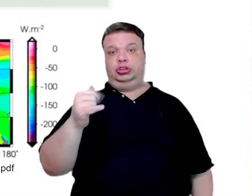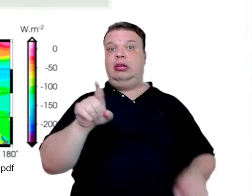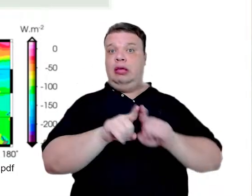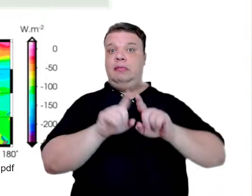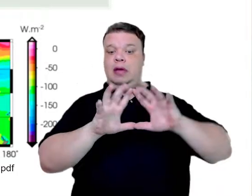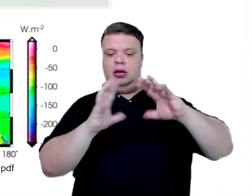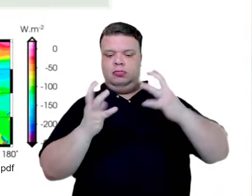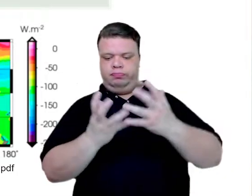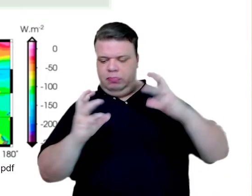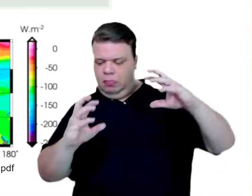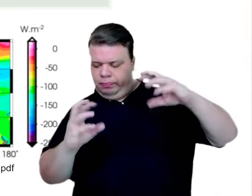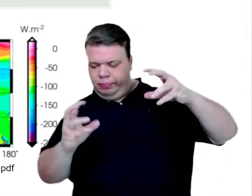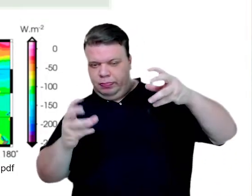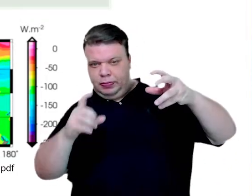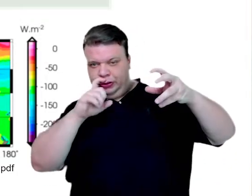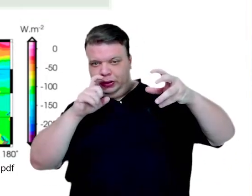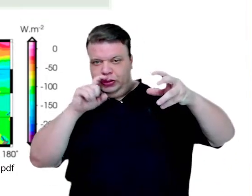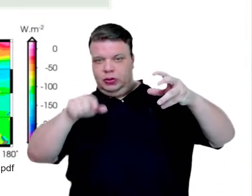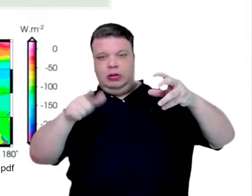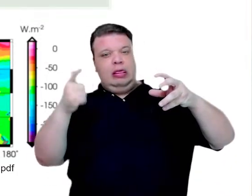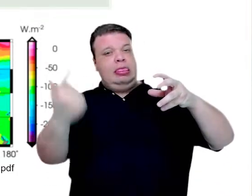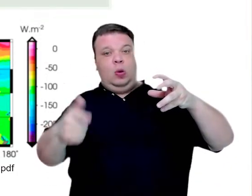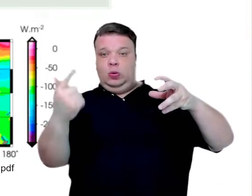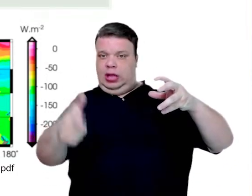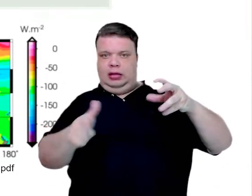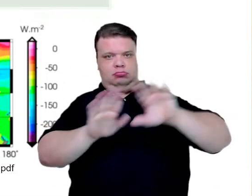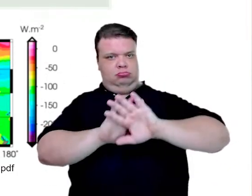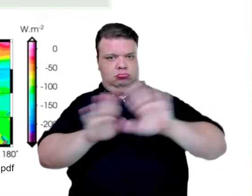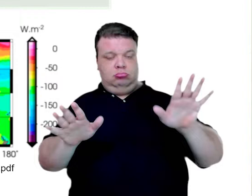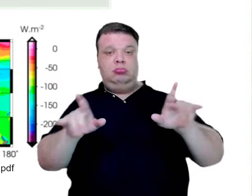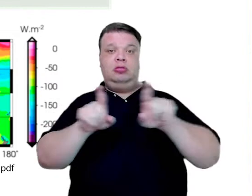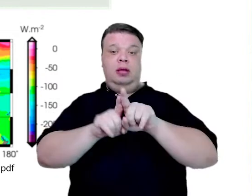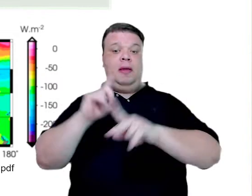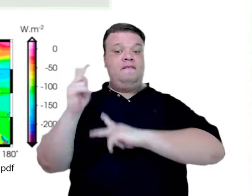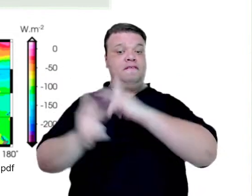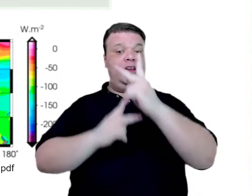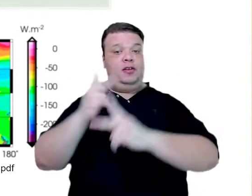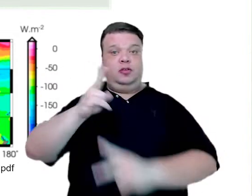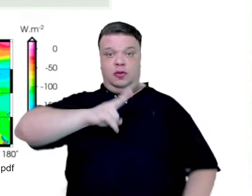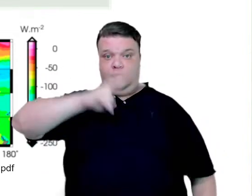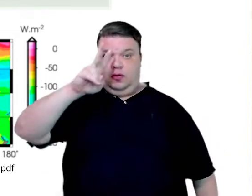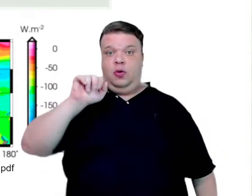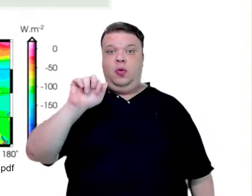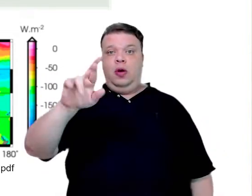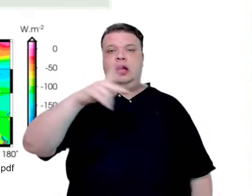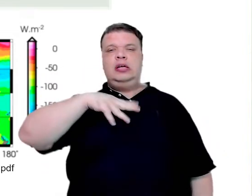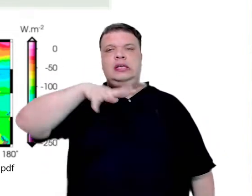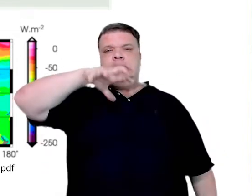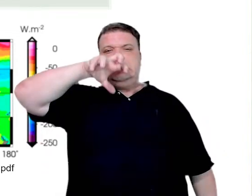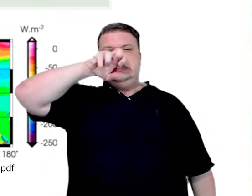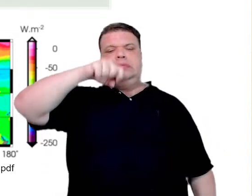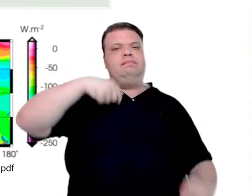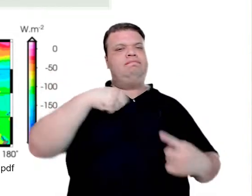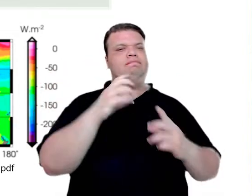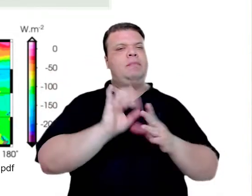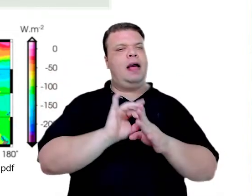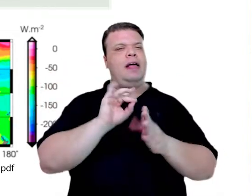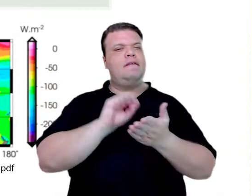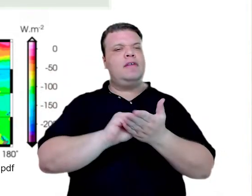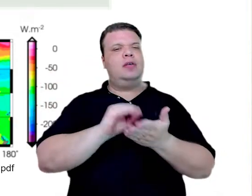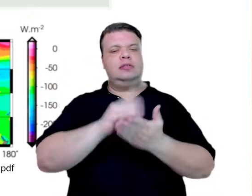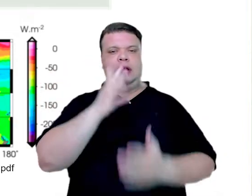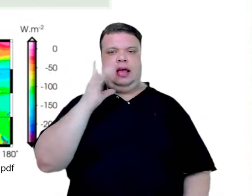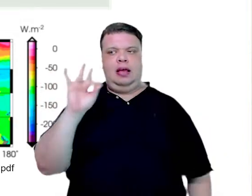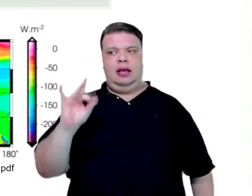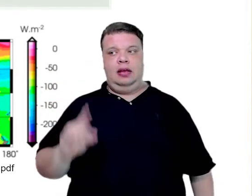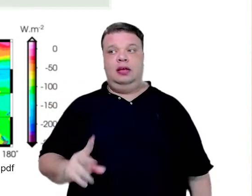Kuroshio, né? E também em regiões polares, que são regiões sem coberturas de gelo, devido ao vento forte e